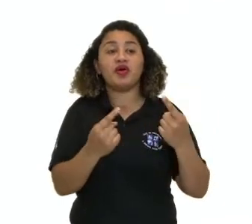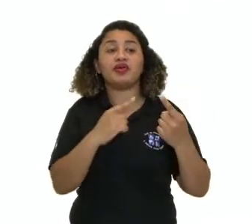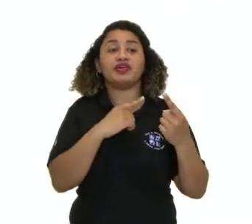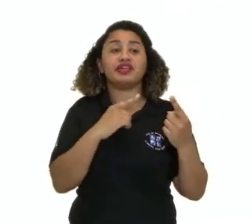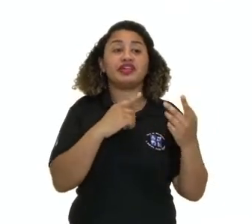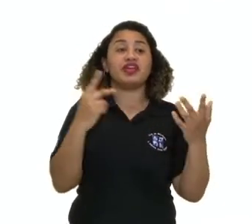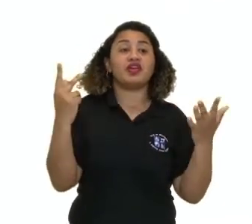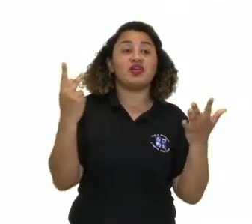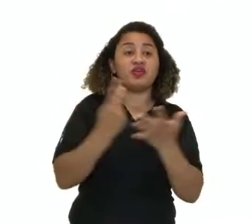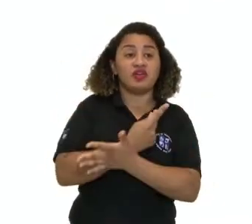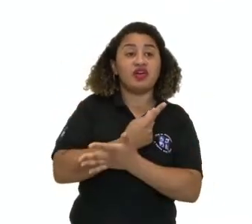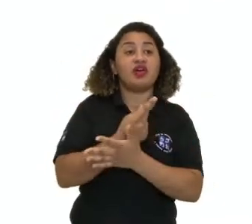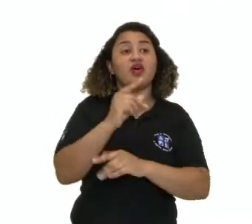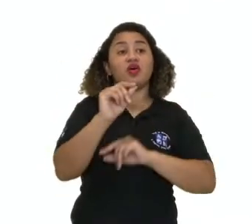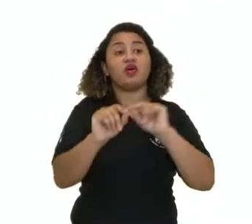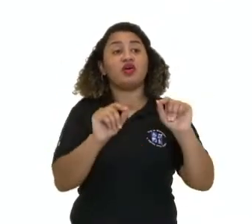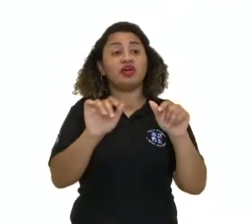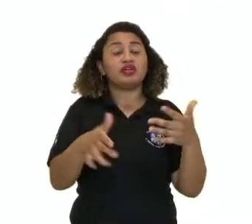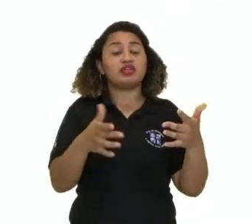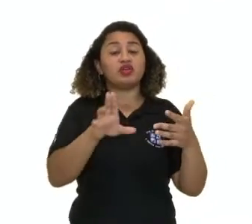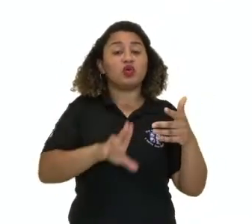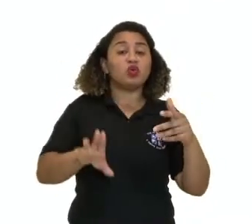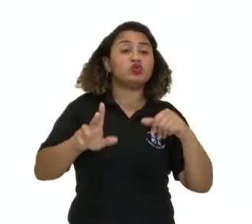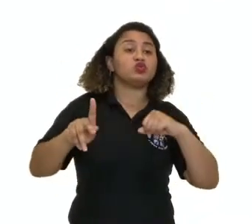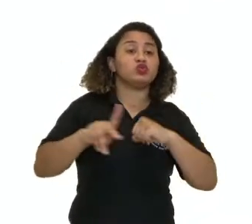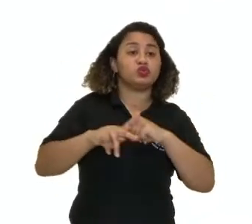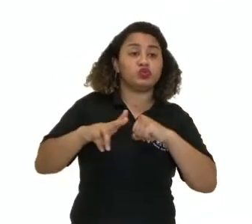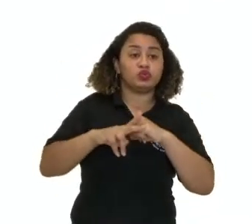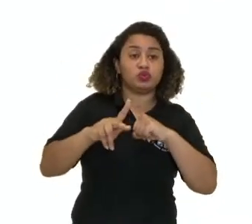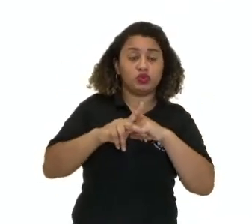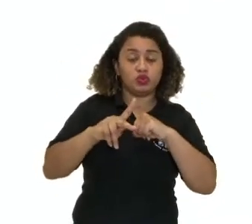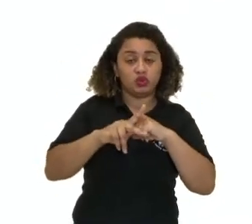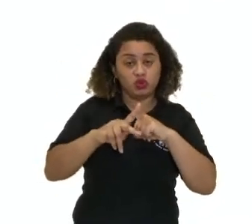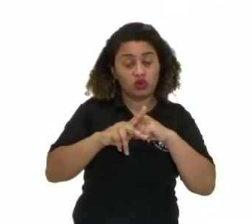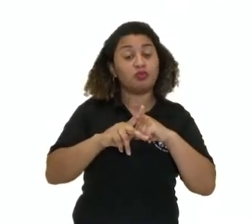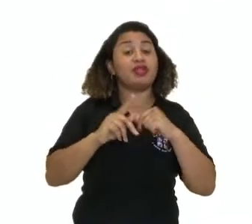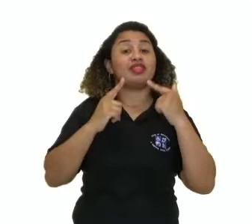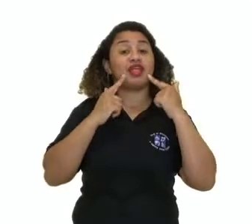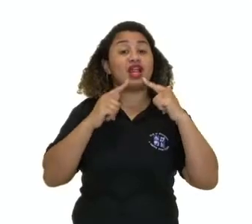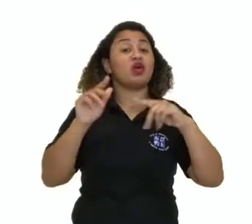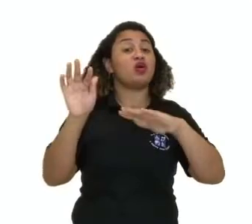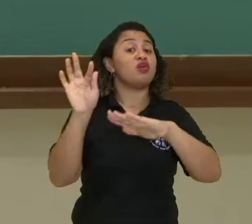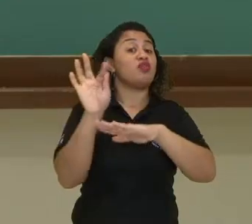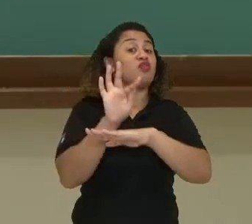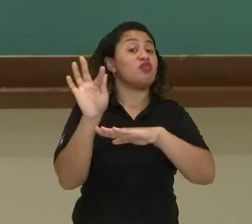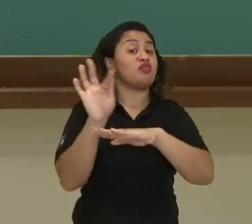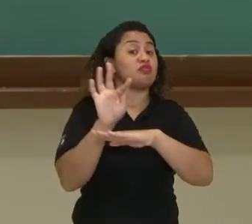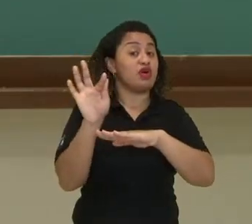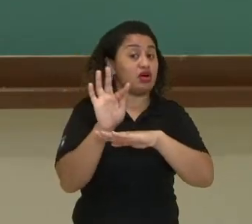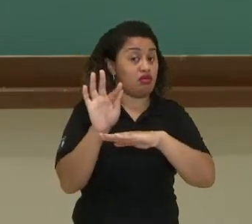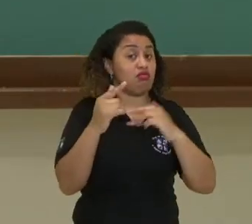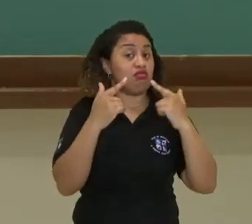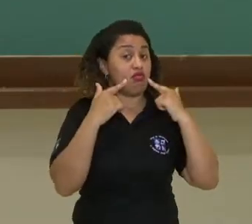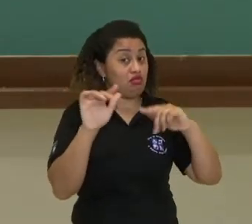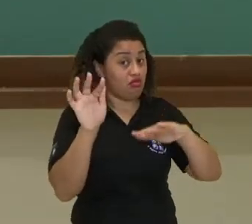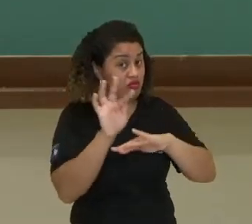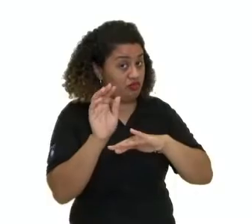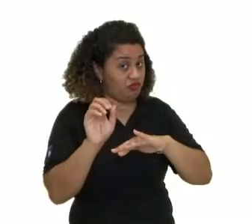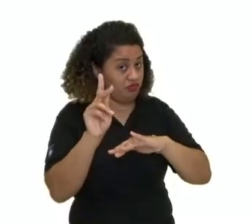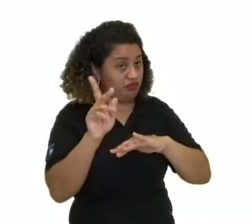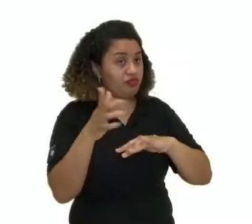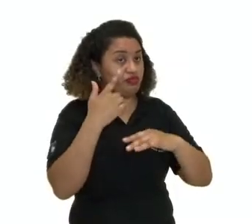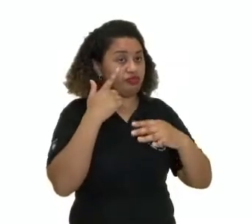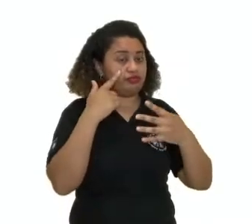erro quanto à colocação do pronome de acordo com a norma culta. De acordo com a norma culta, viu? Vamos